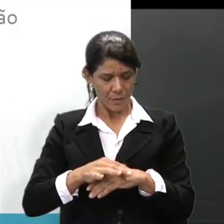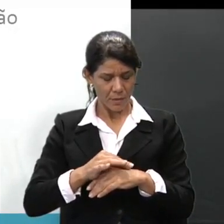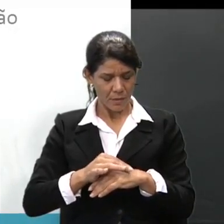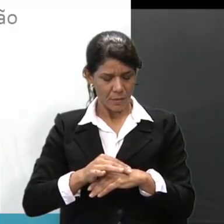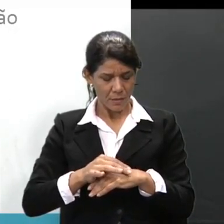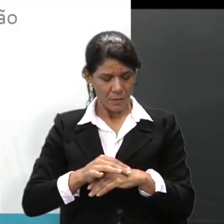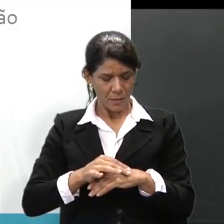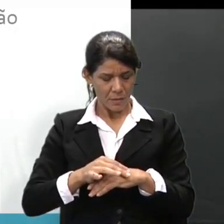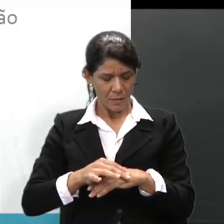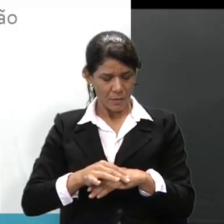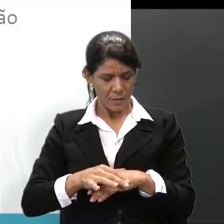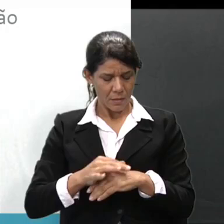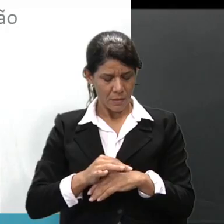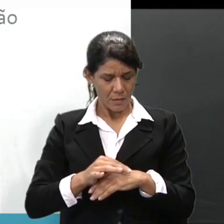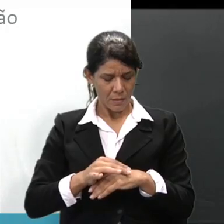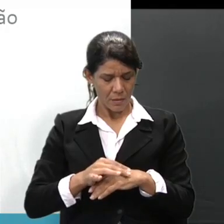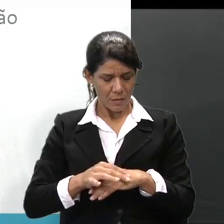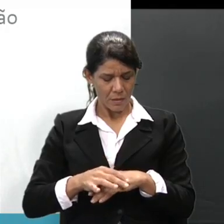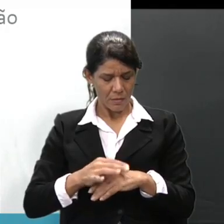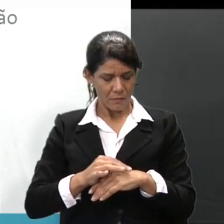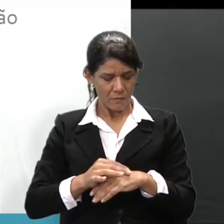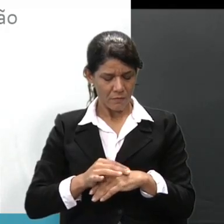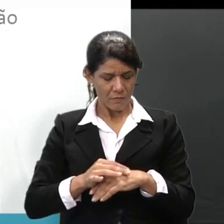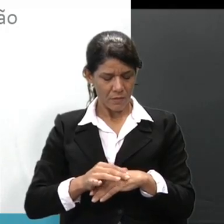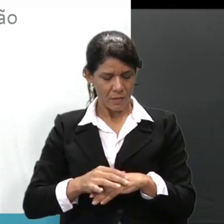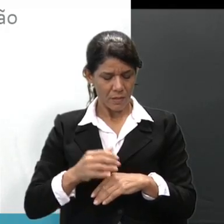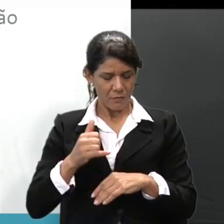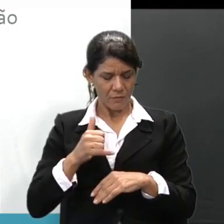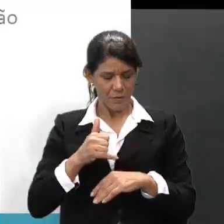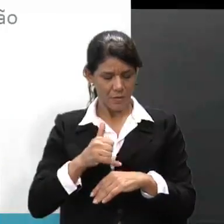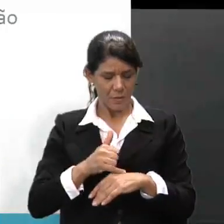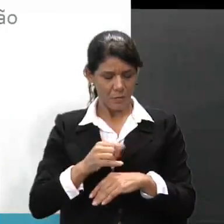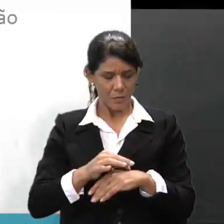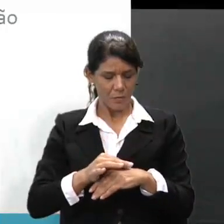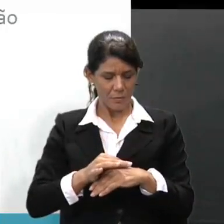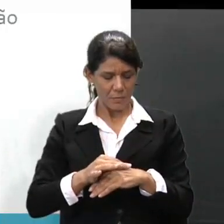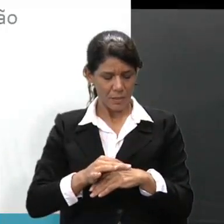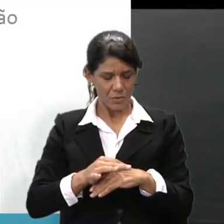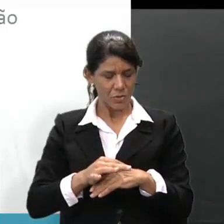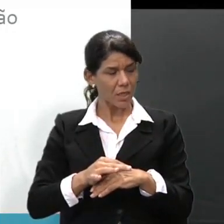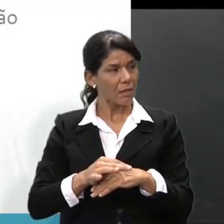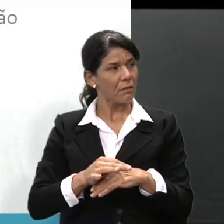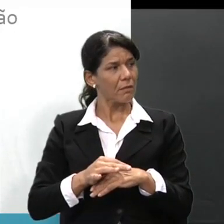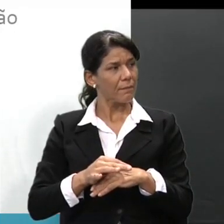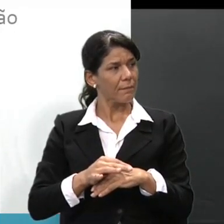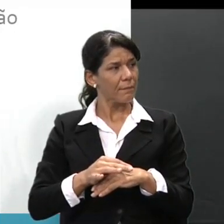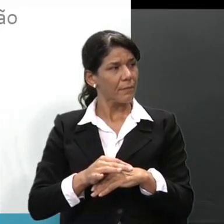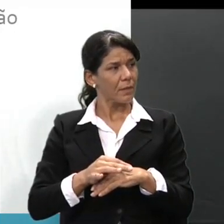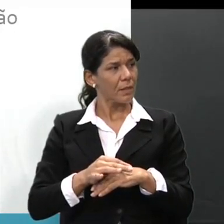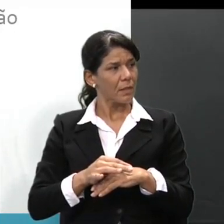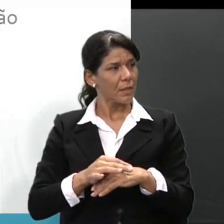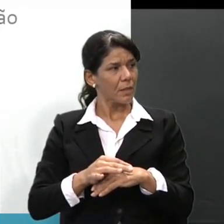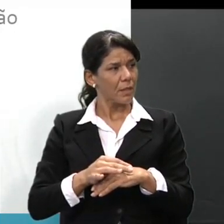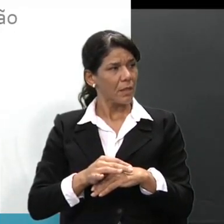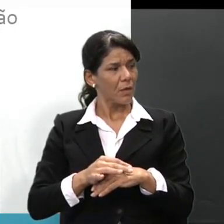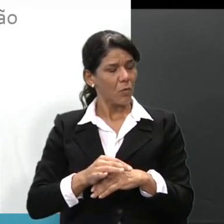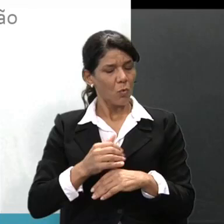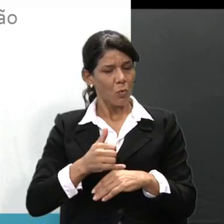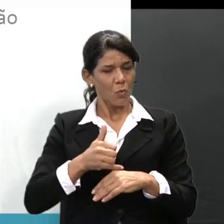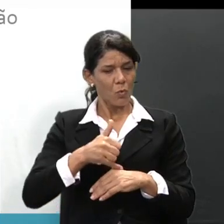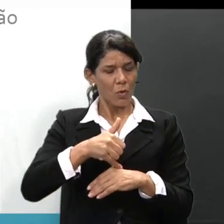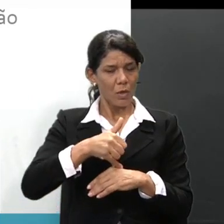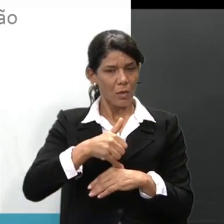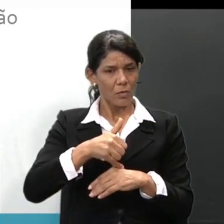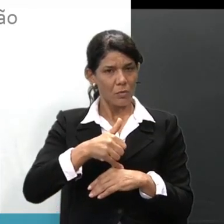ou para o lado. Nós vamos inserir a agulha com a pele esticada, tá? O ângulo para a